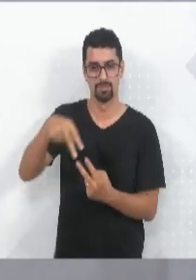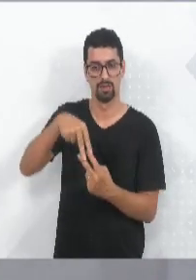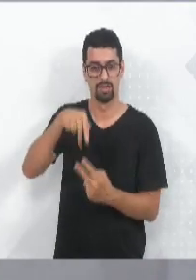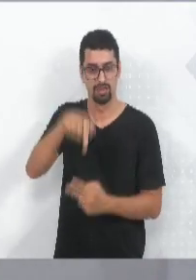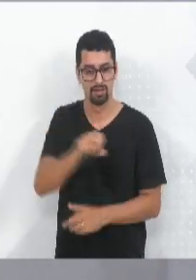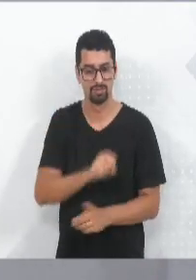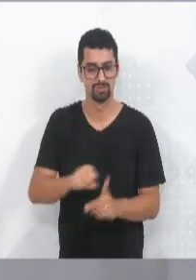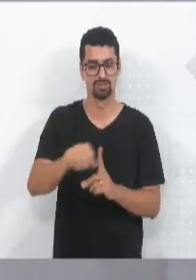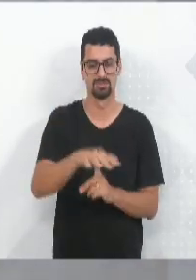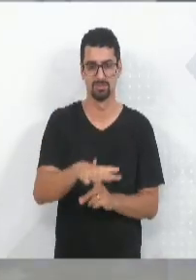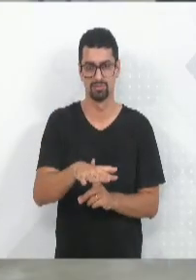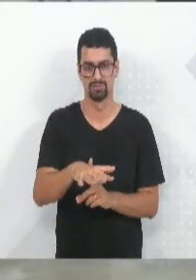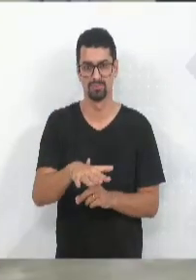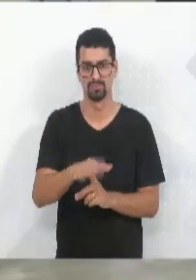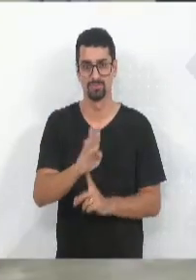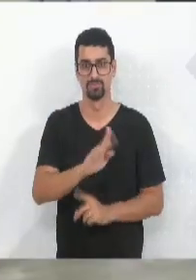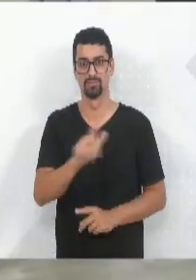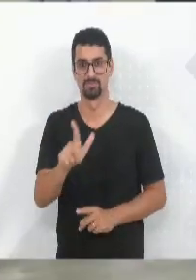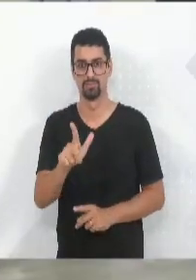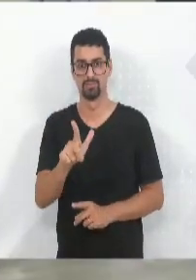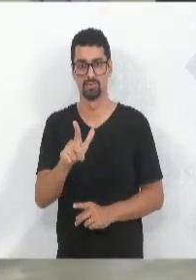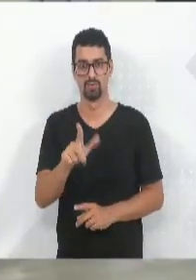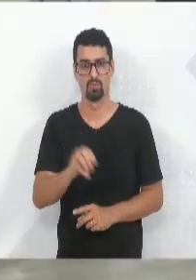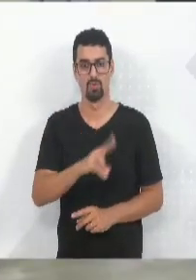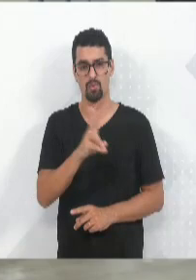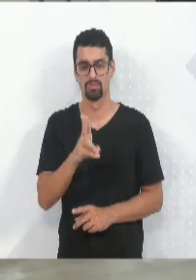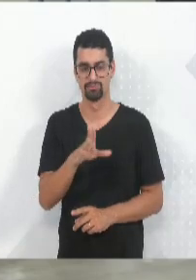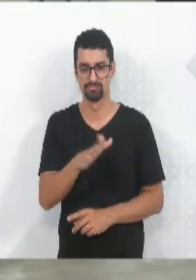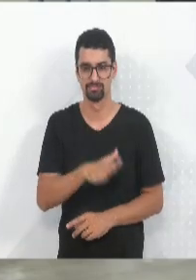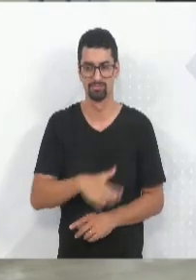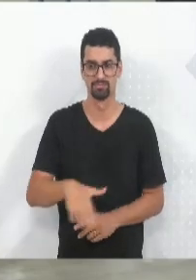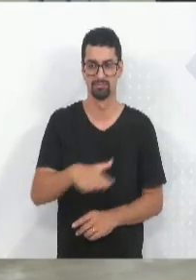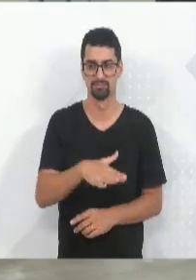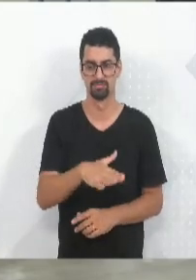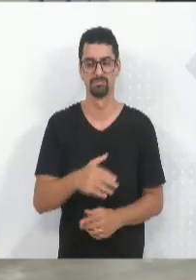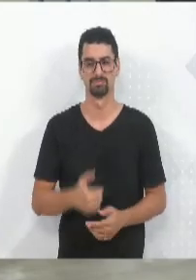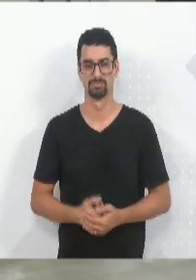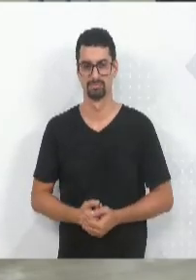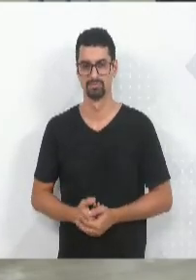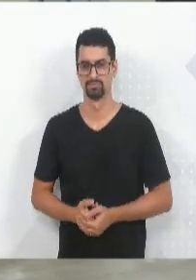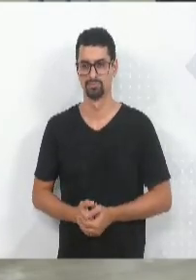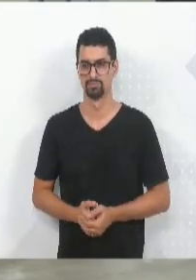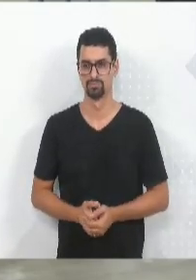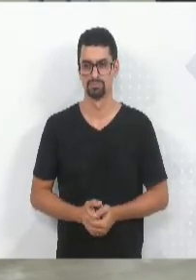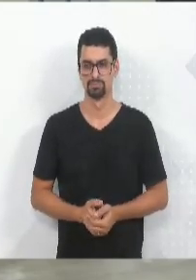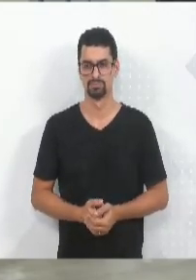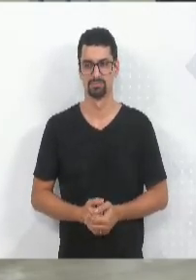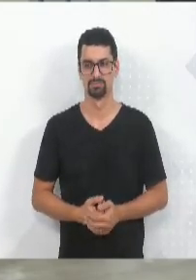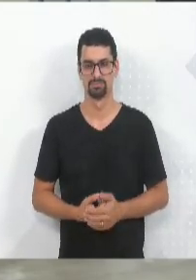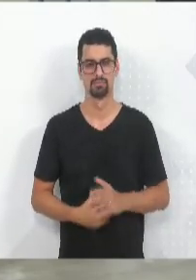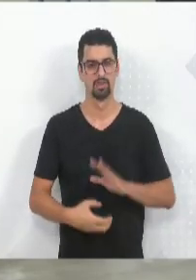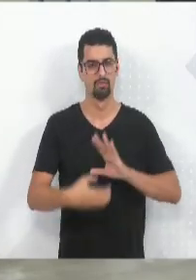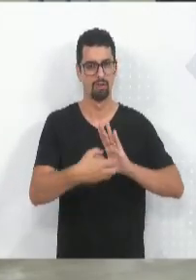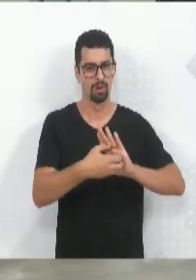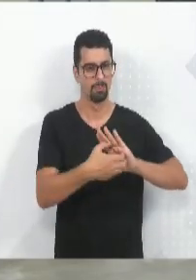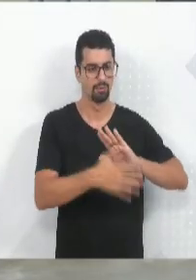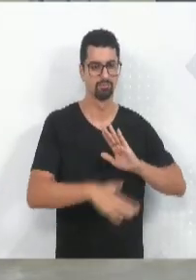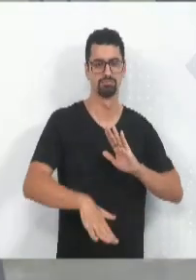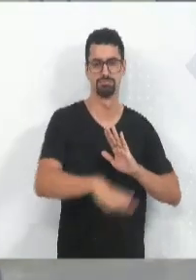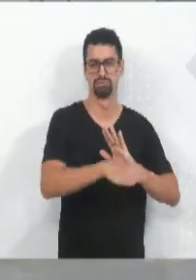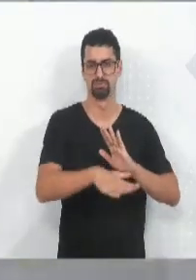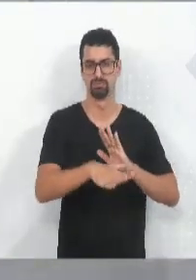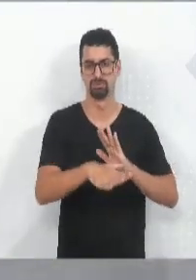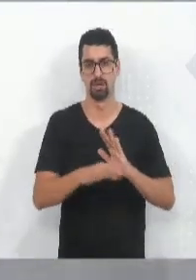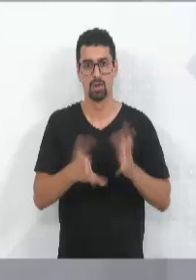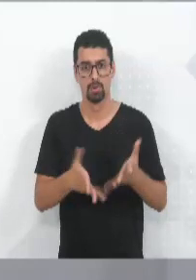sociedade tanto de Blumenau como do Vale europeu então eu quero aqui homenageando ass somar estender essa homenagem